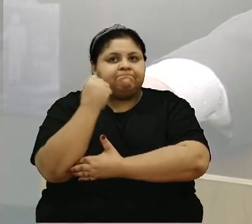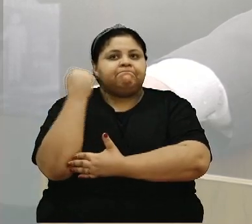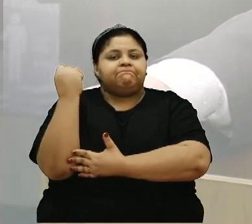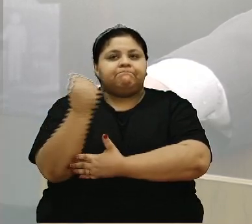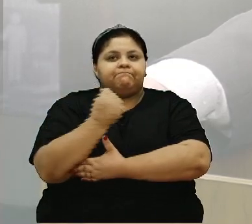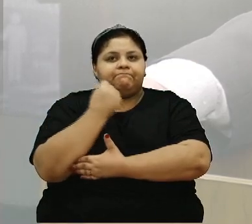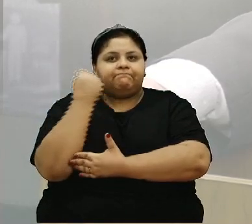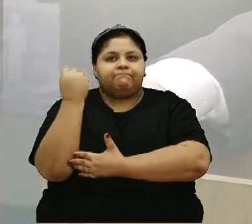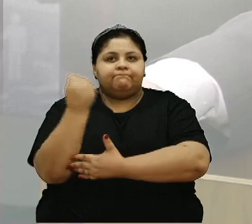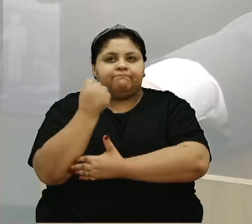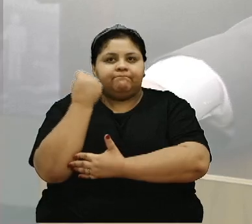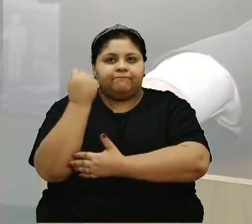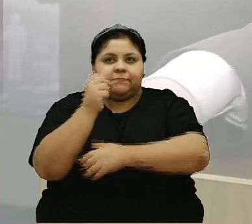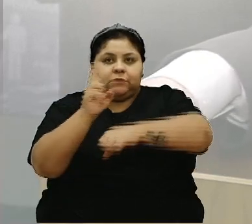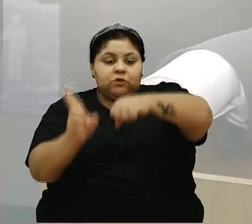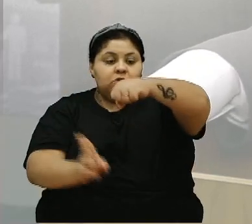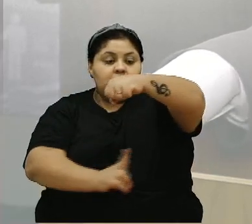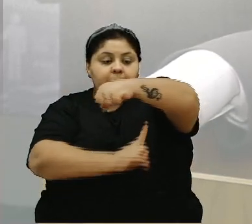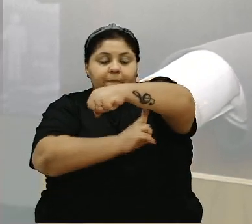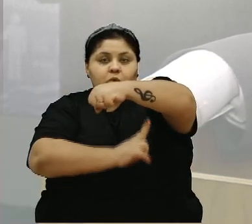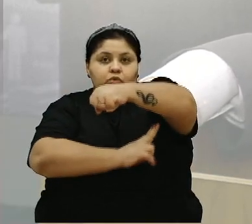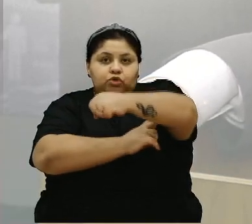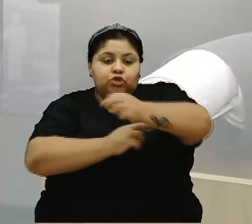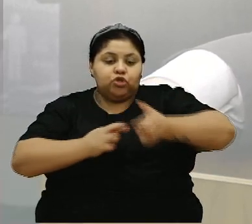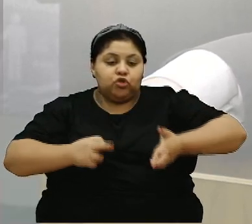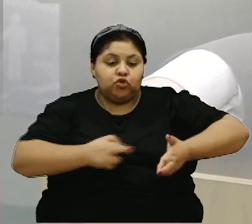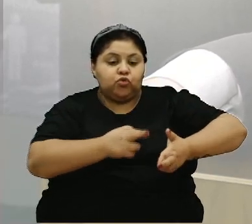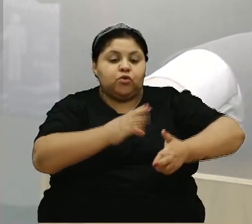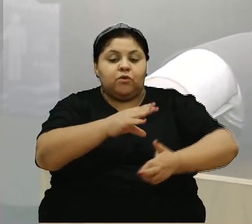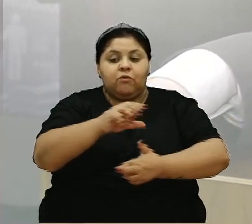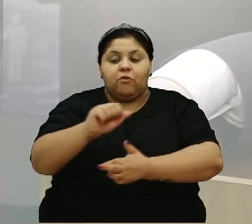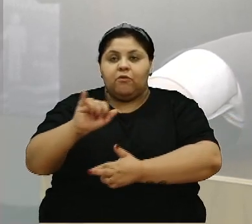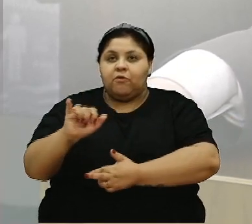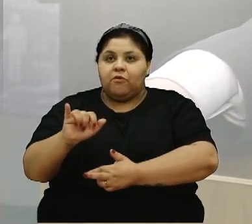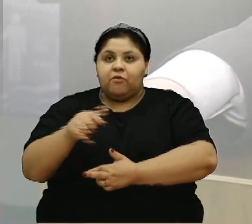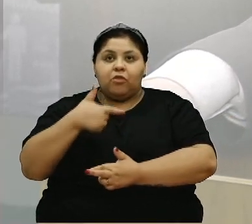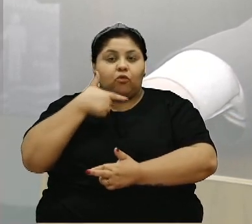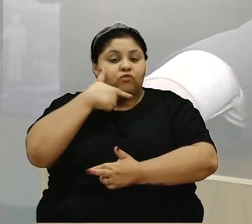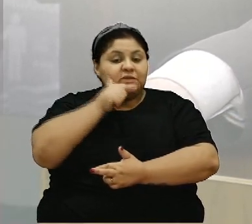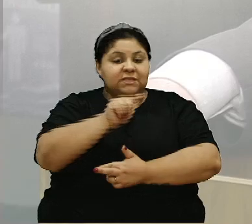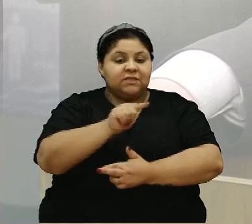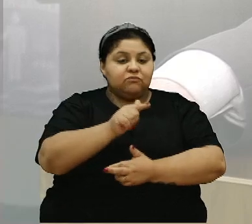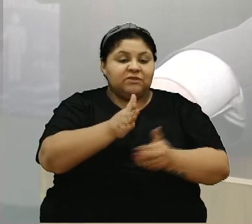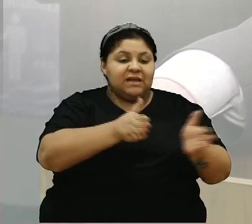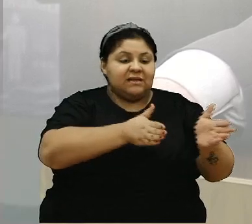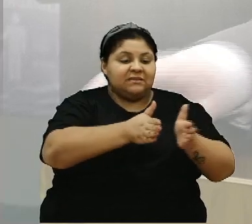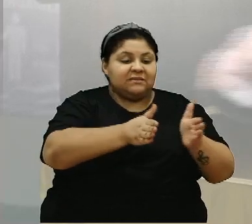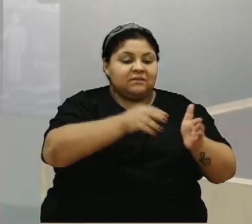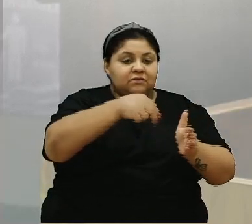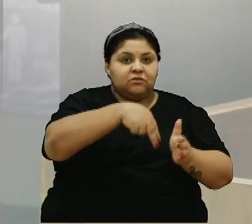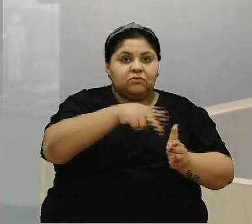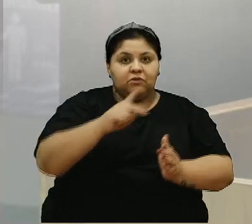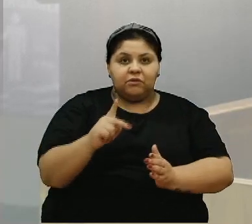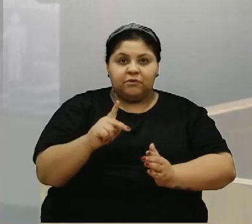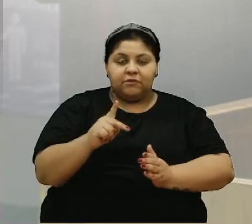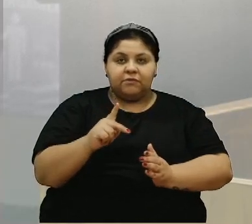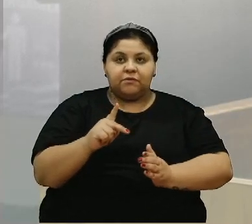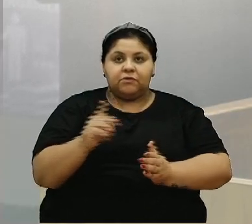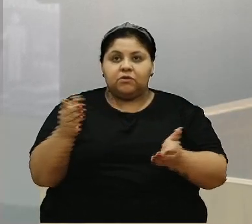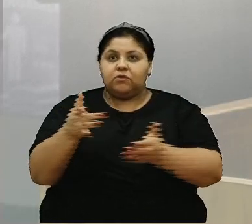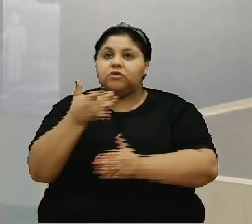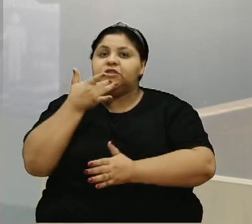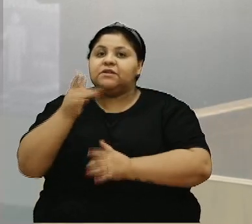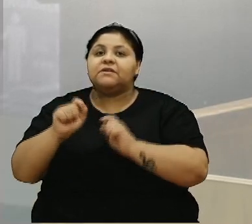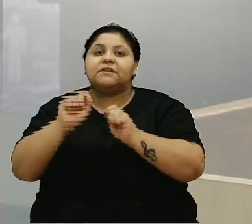na ponte do Rio Caí. Nós não conseguimos ir para Nova Petrópolis. Vamos para Nova Petrópolis hoje à tarde? Quem